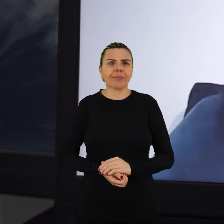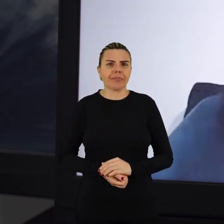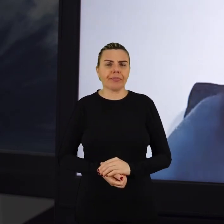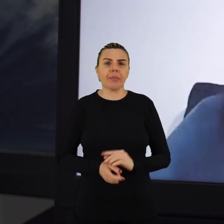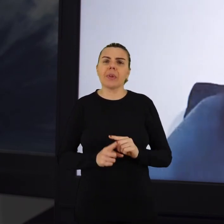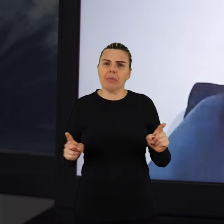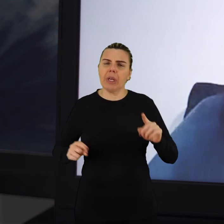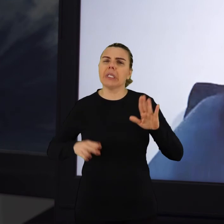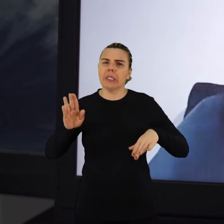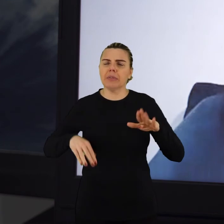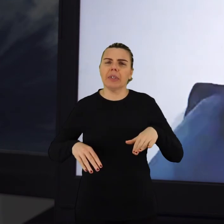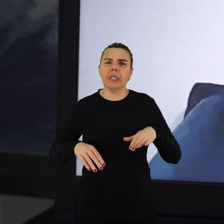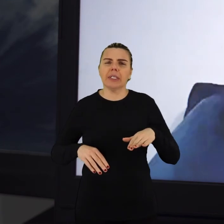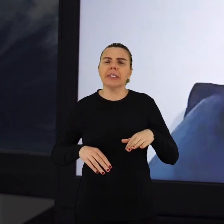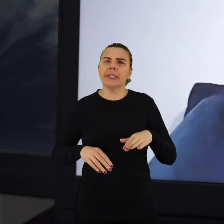mas às vezes